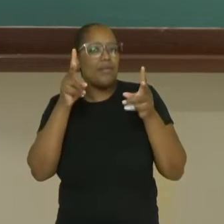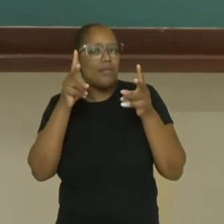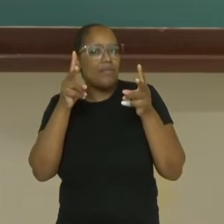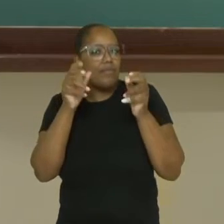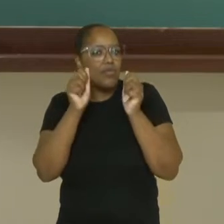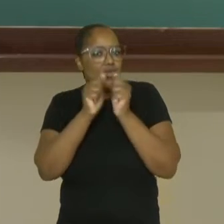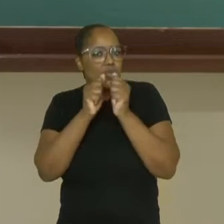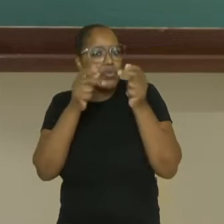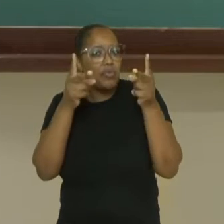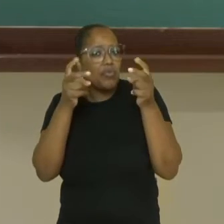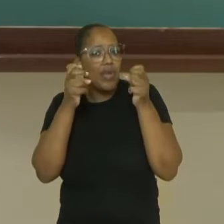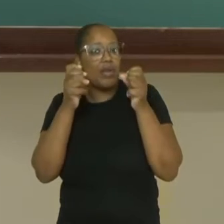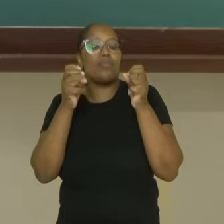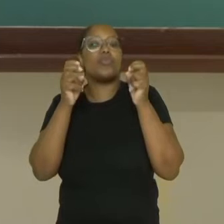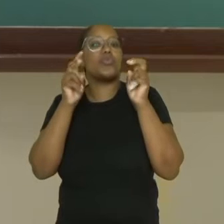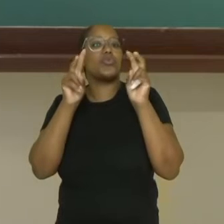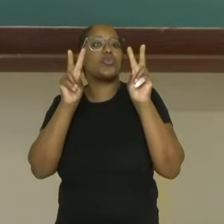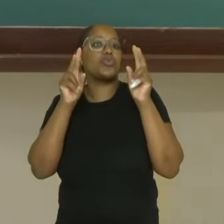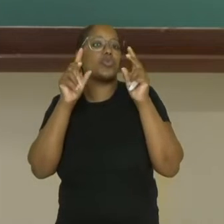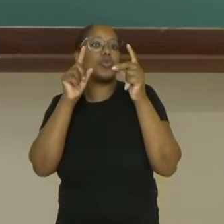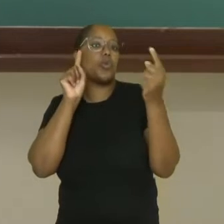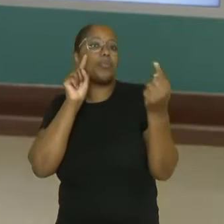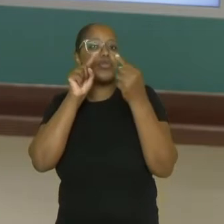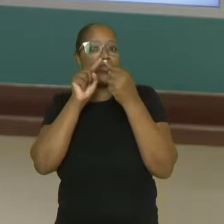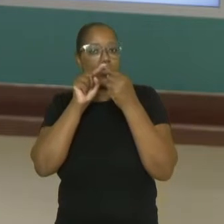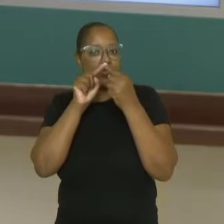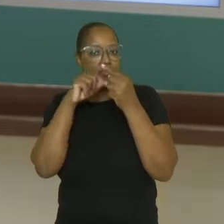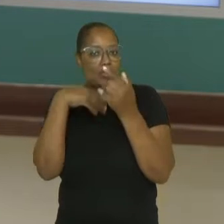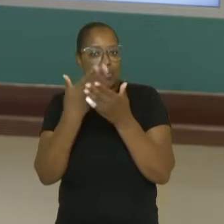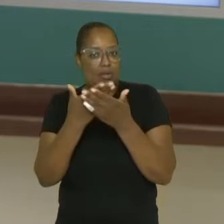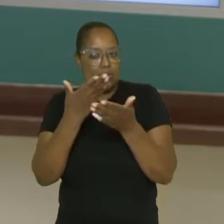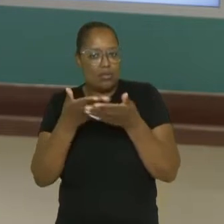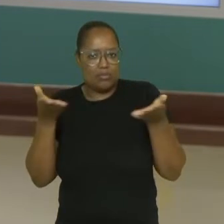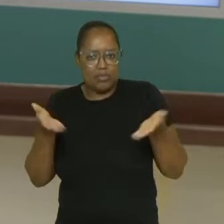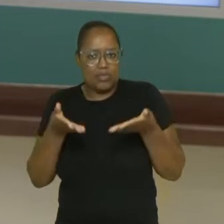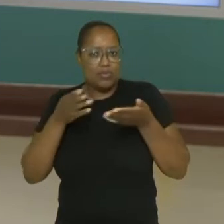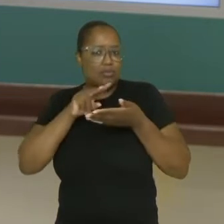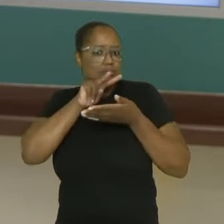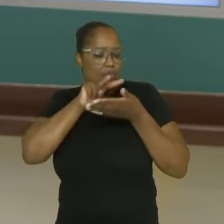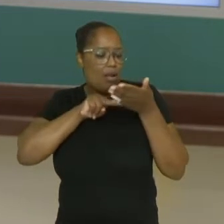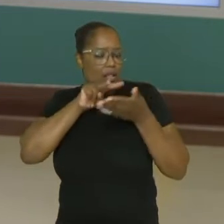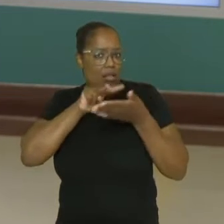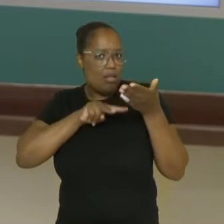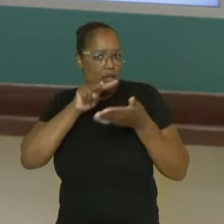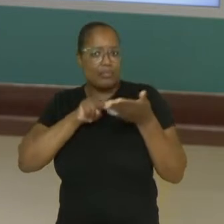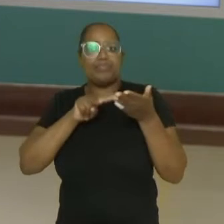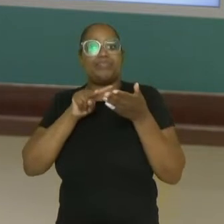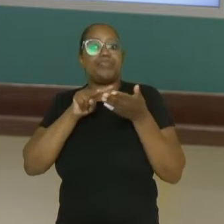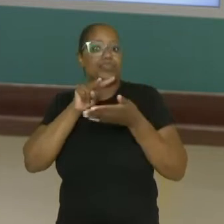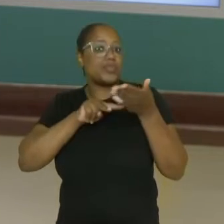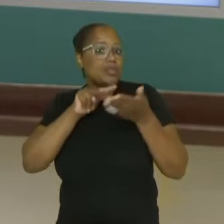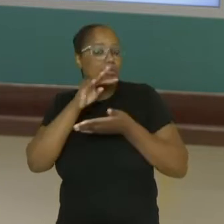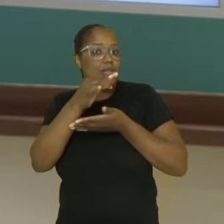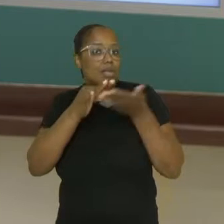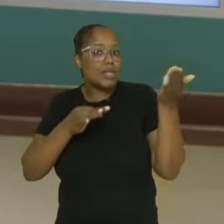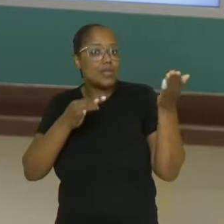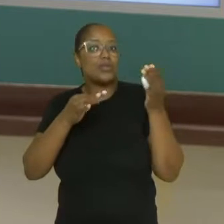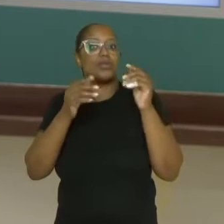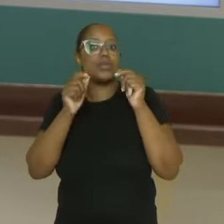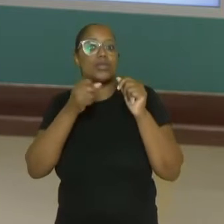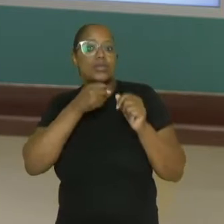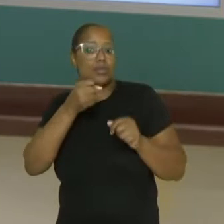objetivos? Acompanhem. Bom, nós fazemos a leitura de trechos de entrevista, tá?